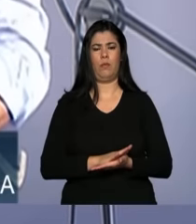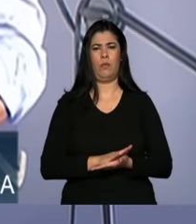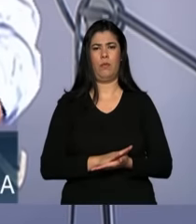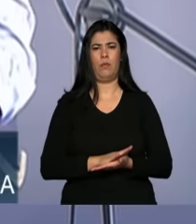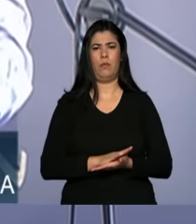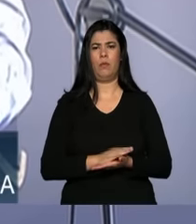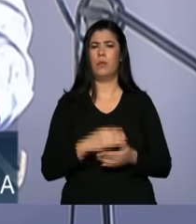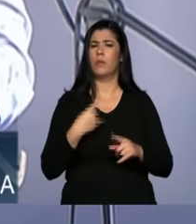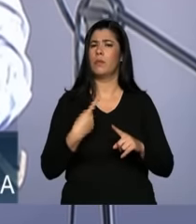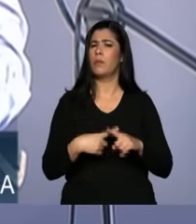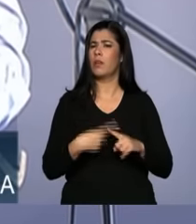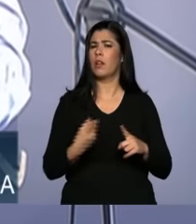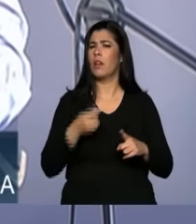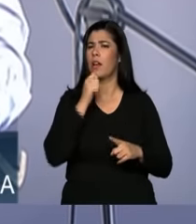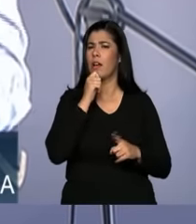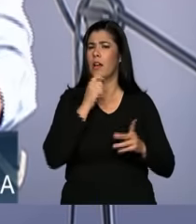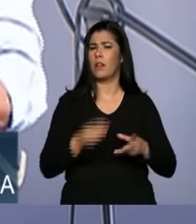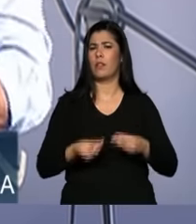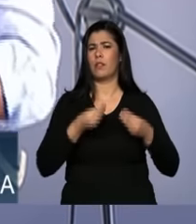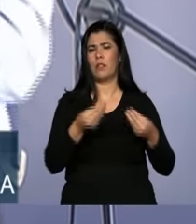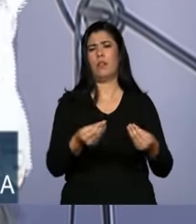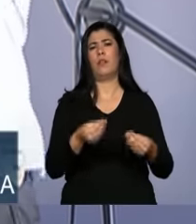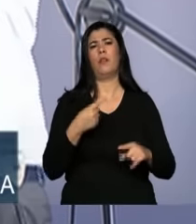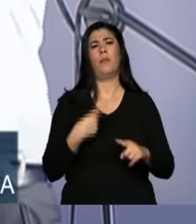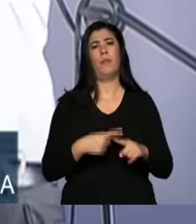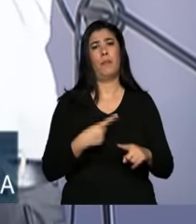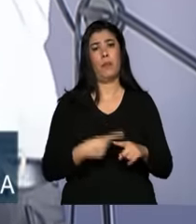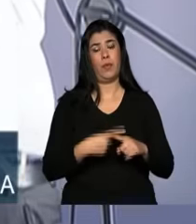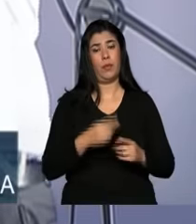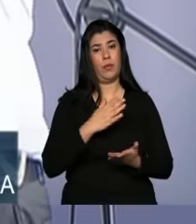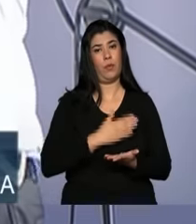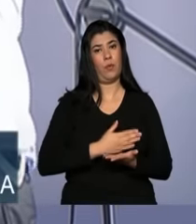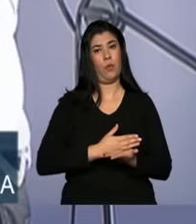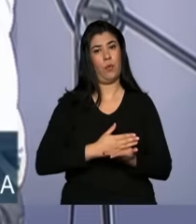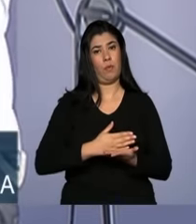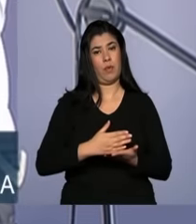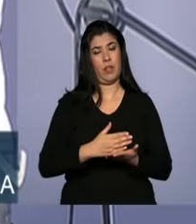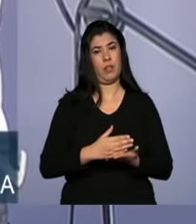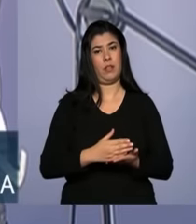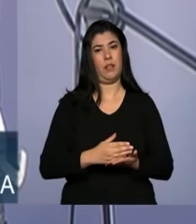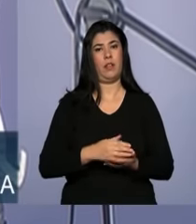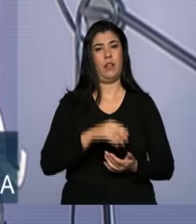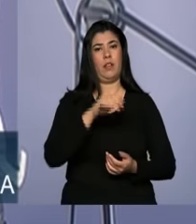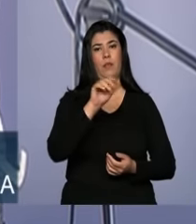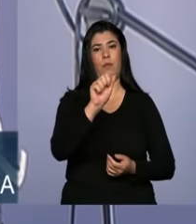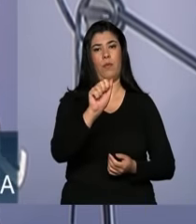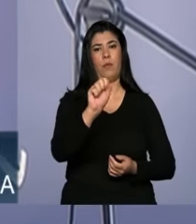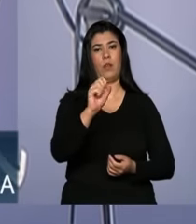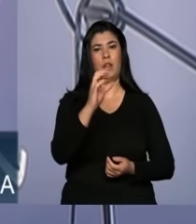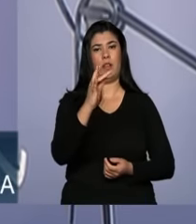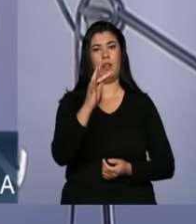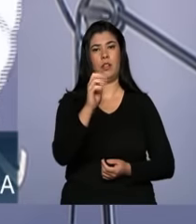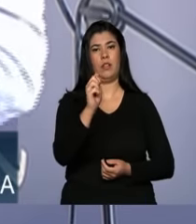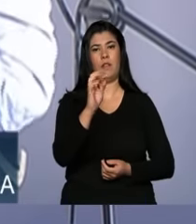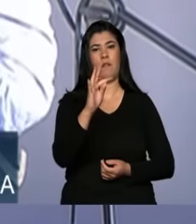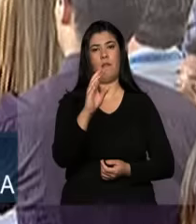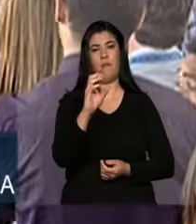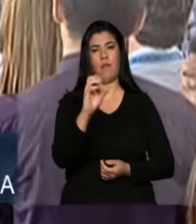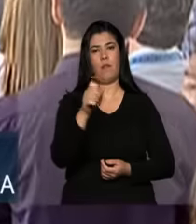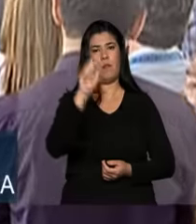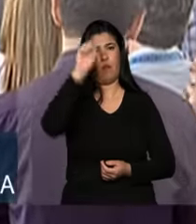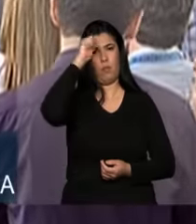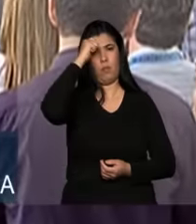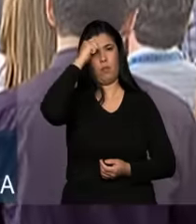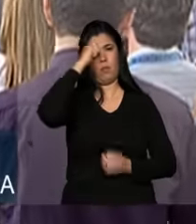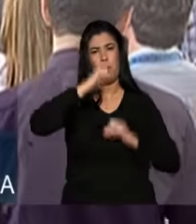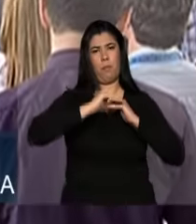E sabe por quê? Porque quando você faz um asfalto ou um calçamento,